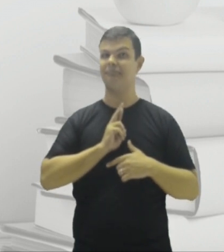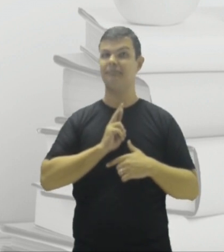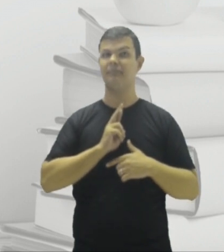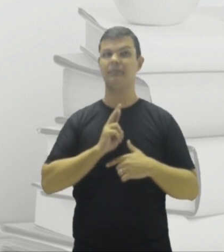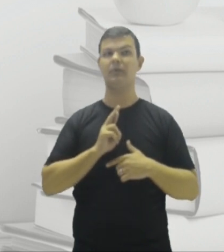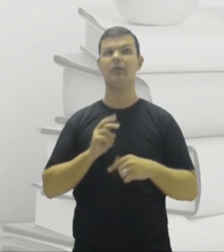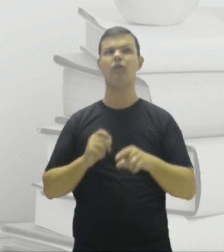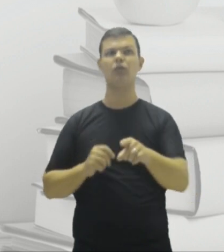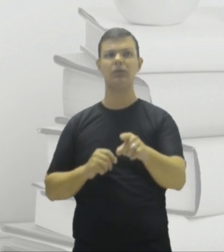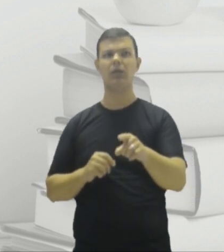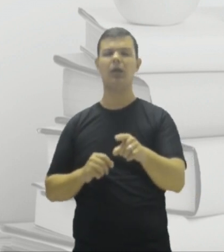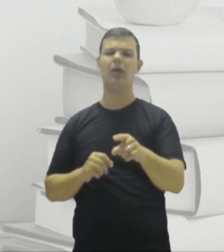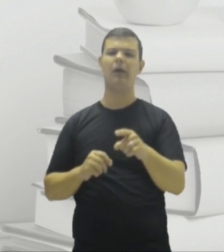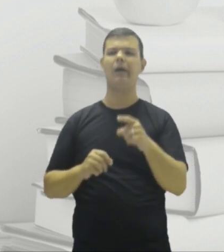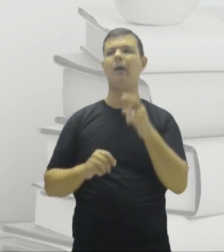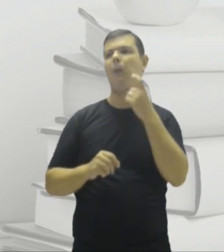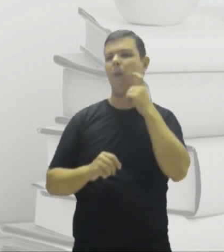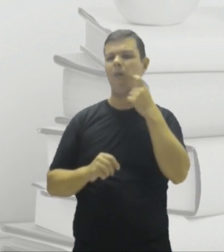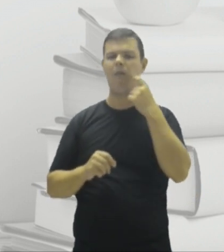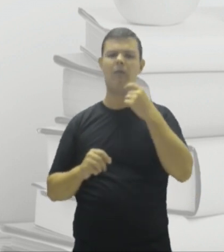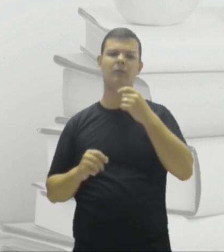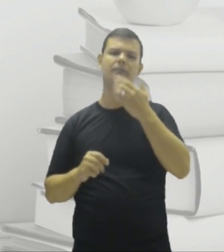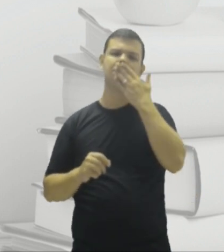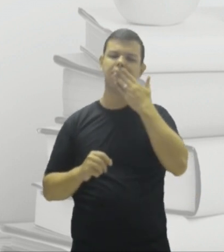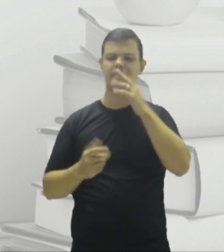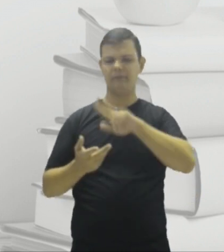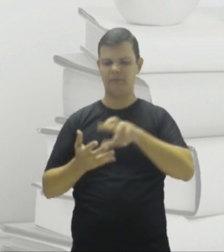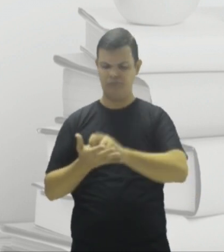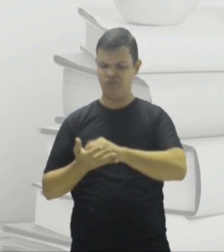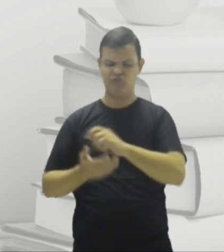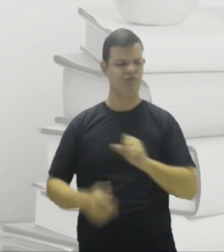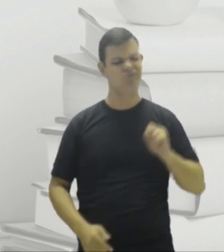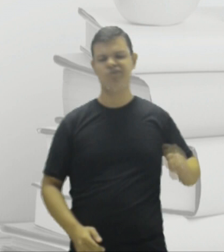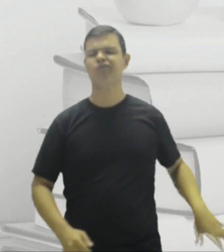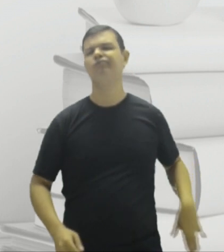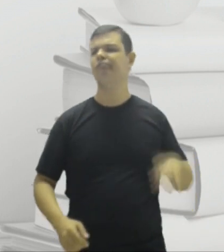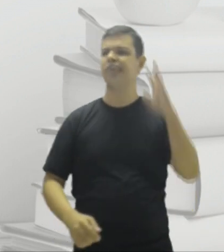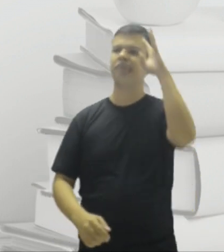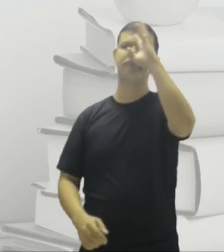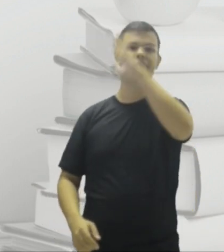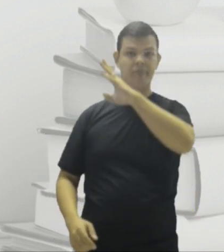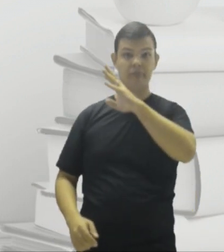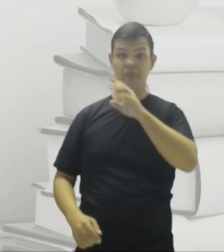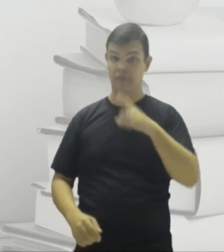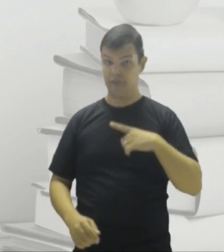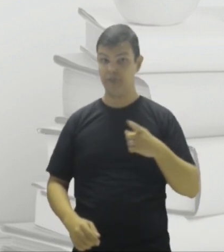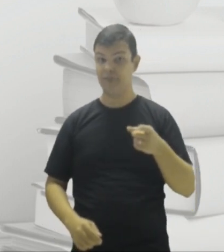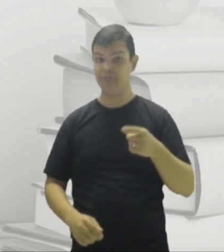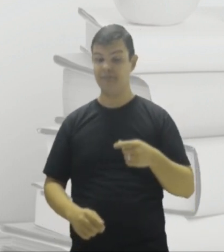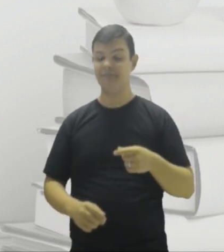Joga papéis de bombom, salgadinhos, pipoca na rua sem perceber?